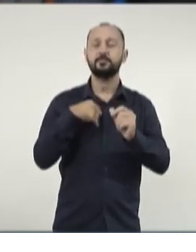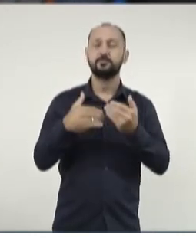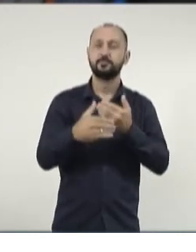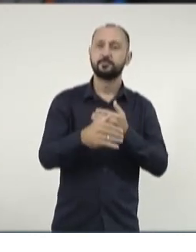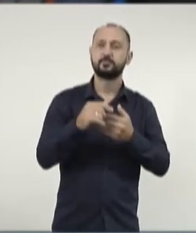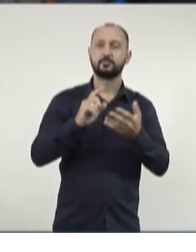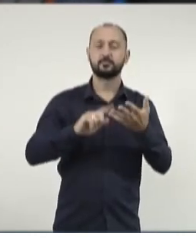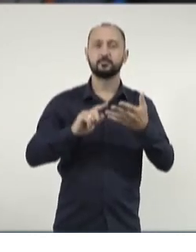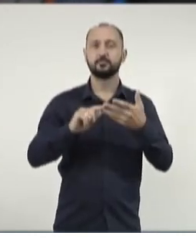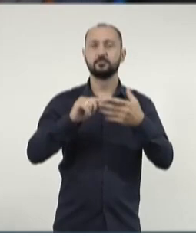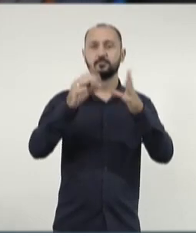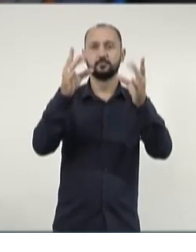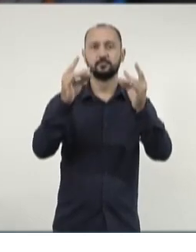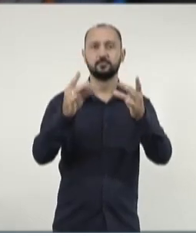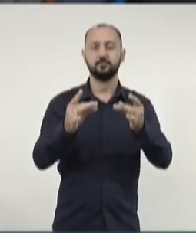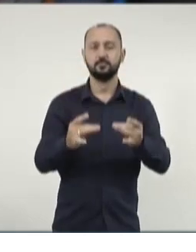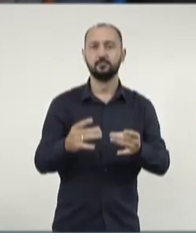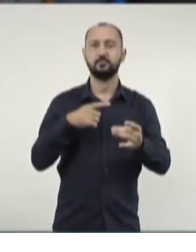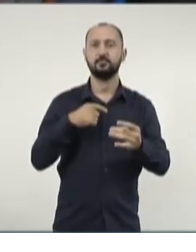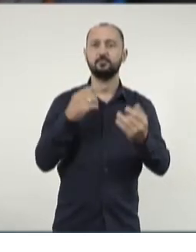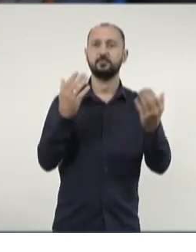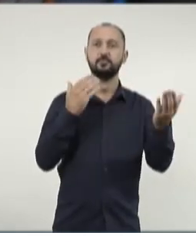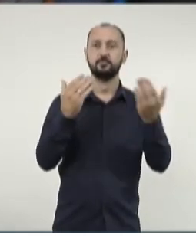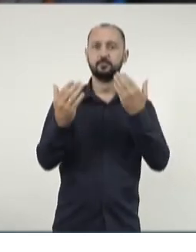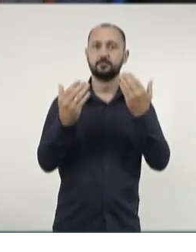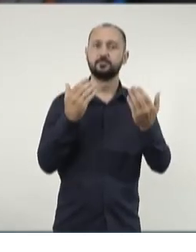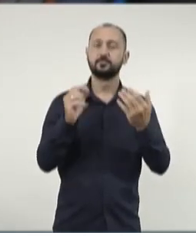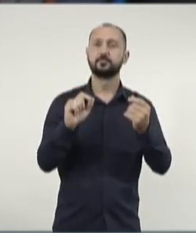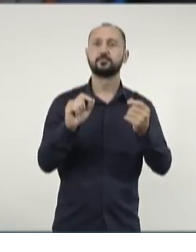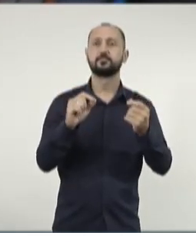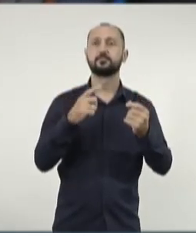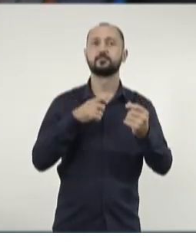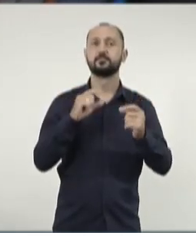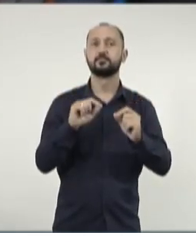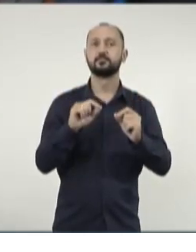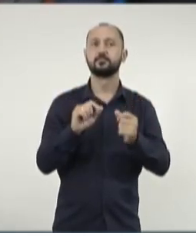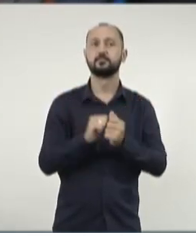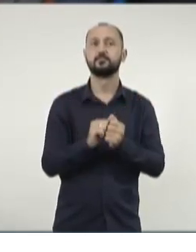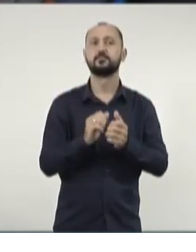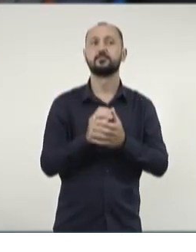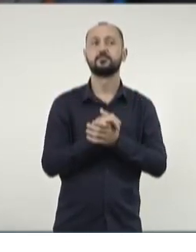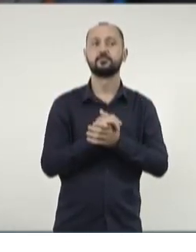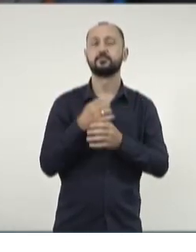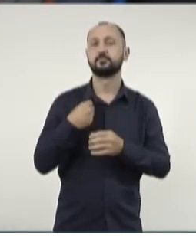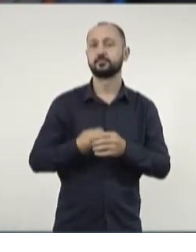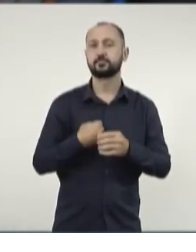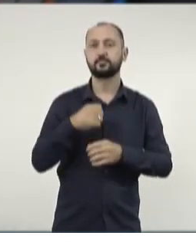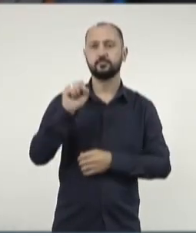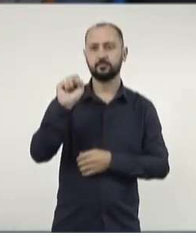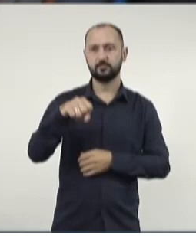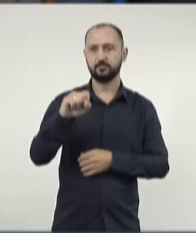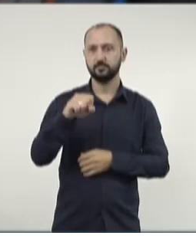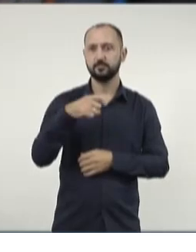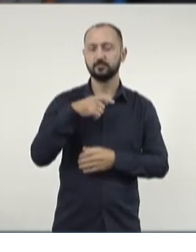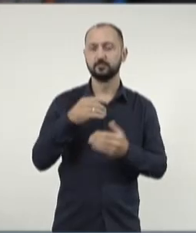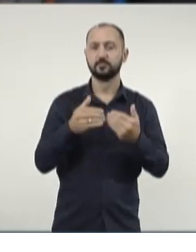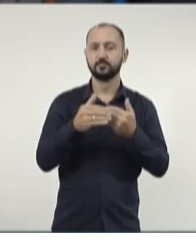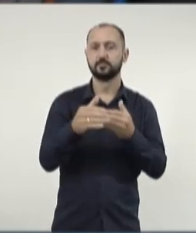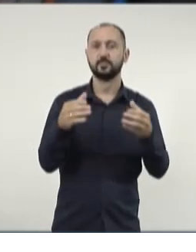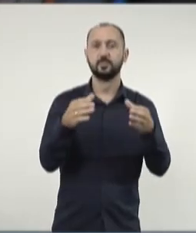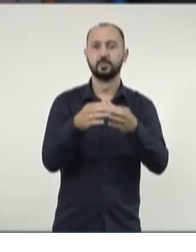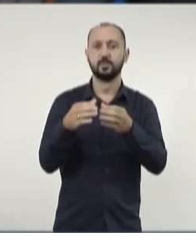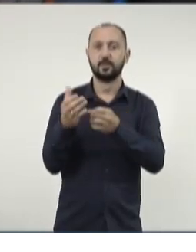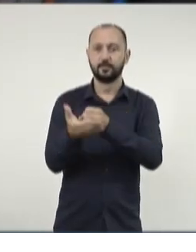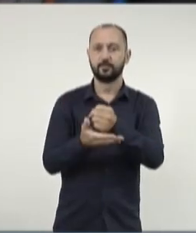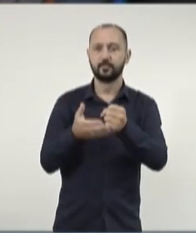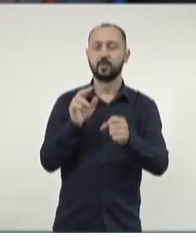temos especificidades. Então, a psicologia ela é muito importante que participe, sim, das equipes